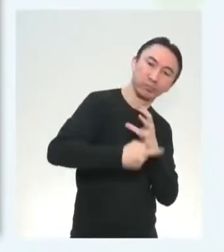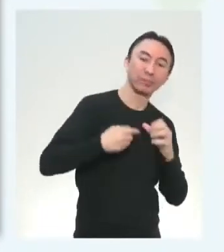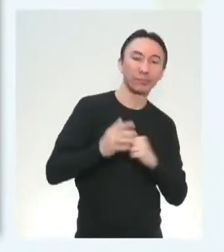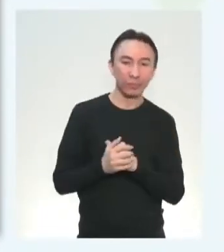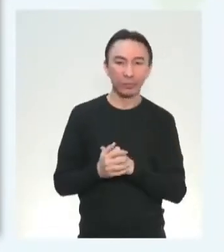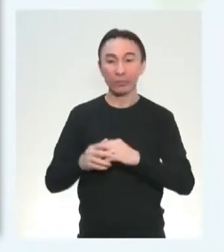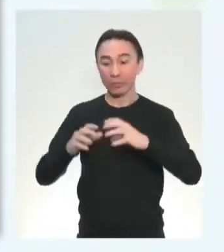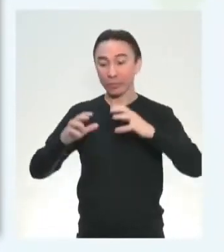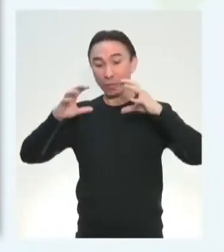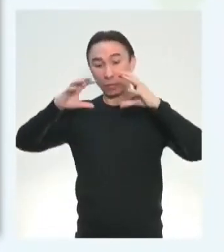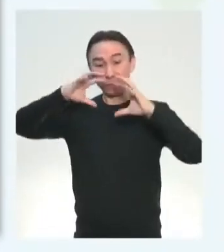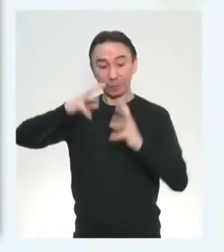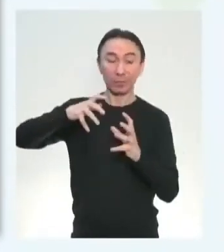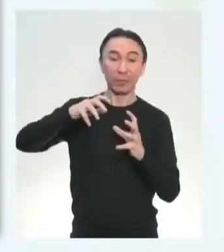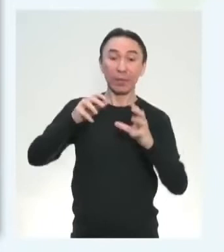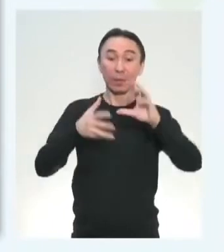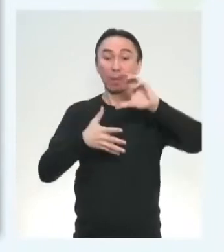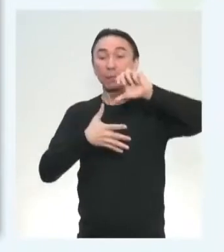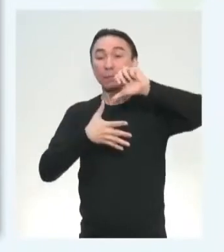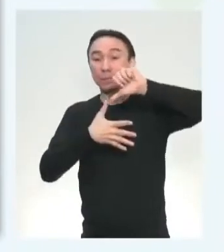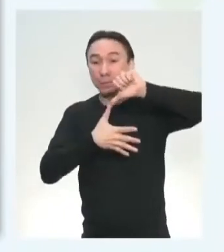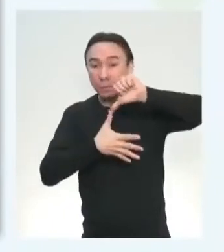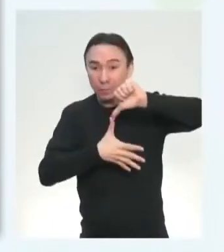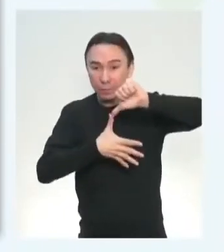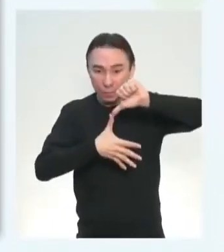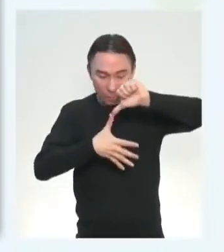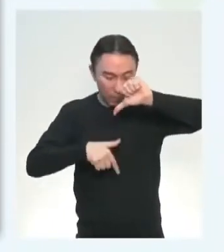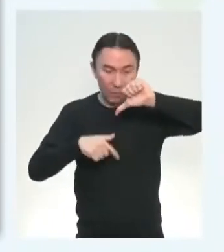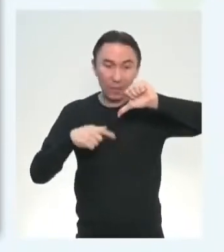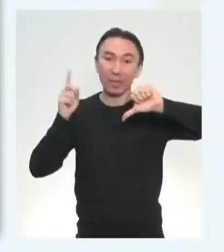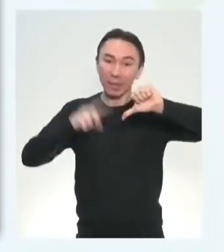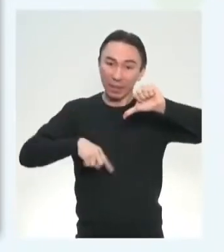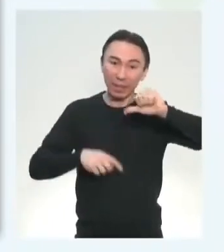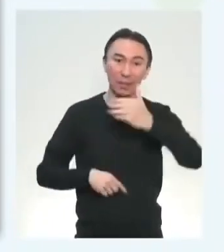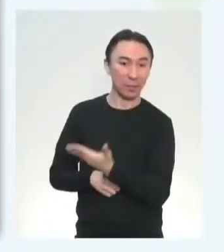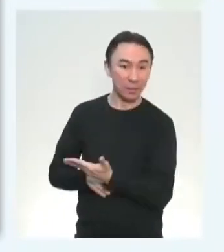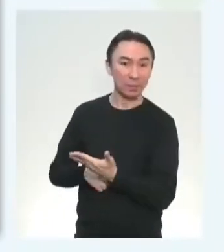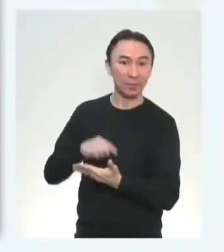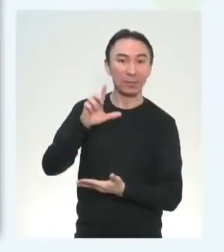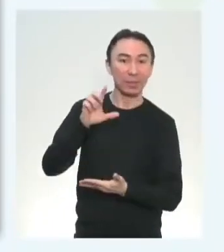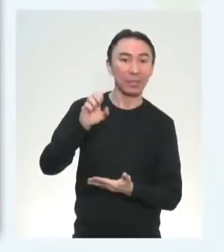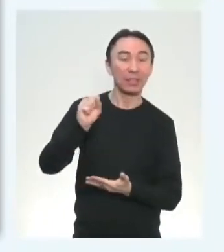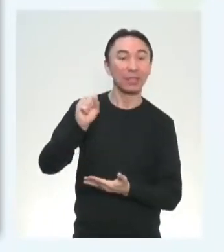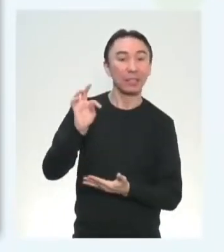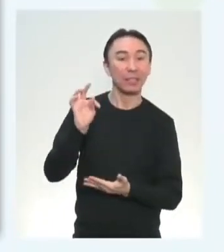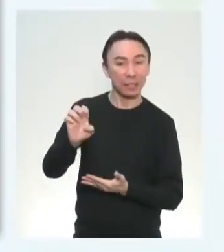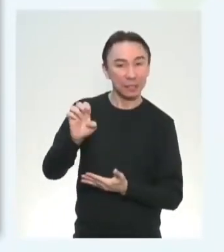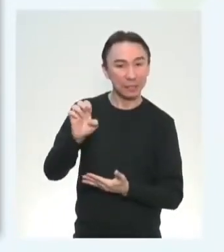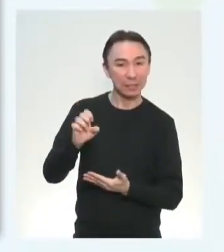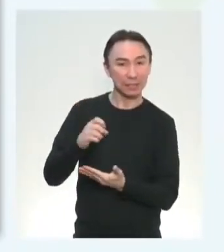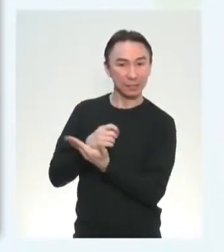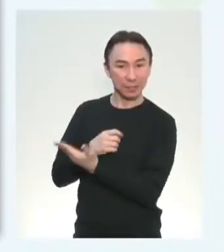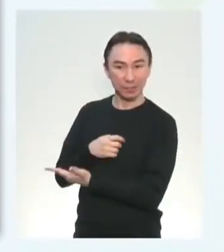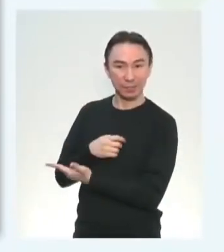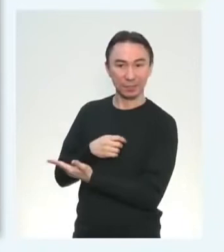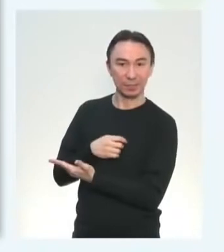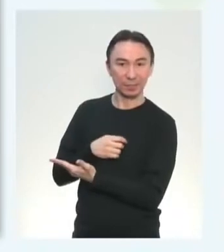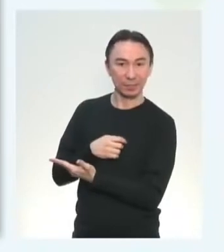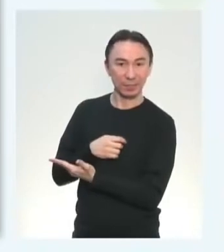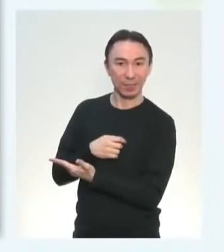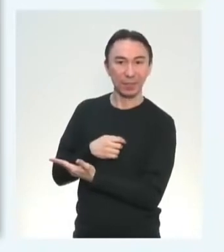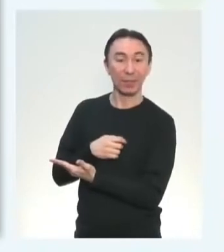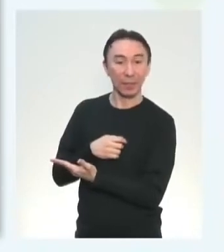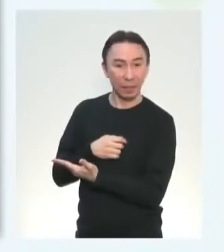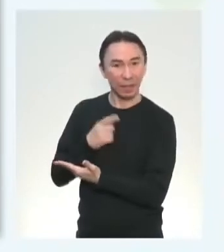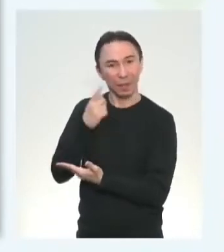Leste, responsável pela geração a cada 30 minutos de imagens meteorológicas, disponibilizadas diariamente na